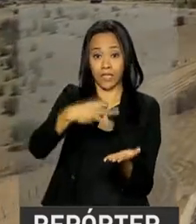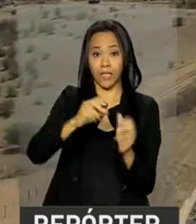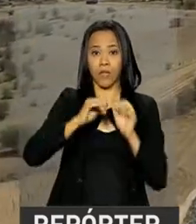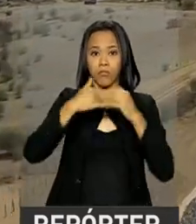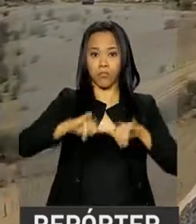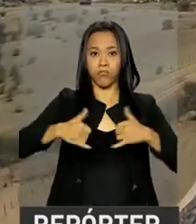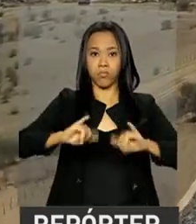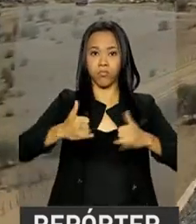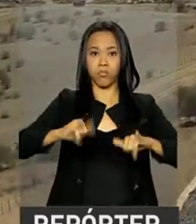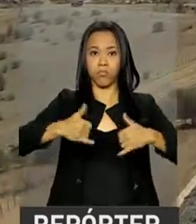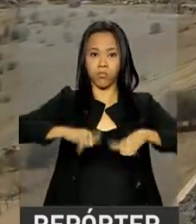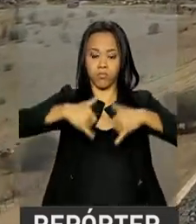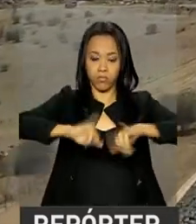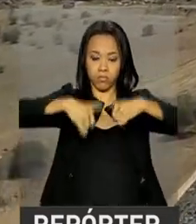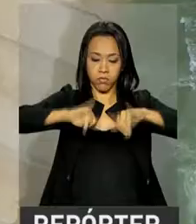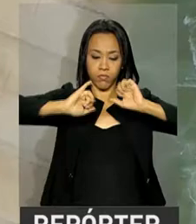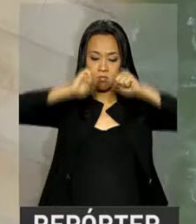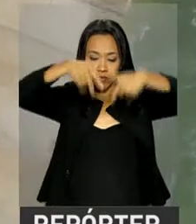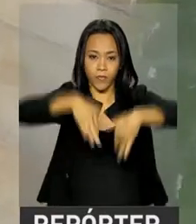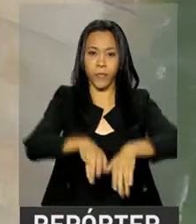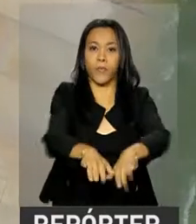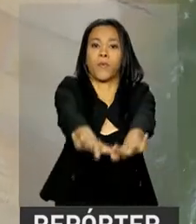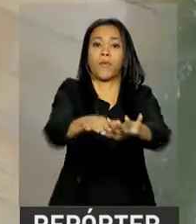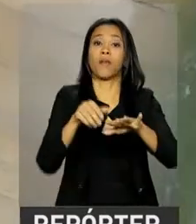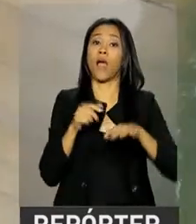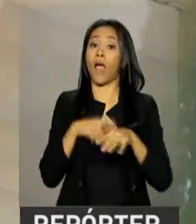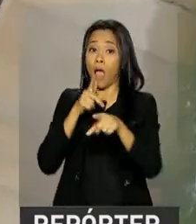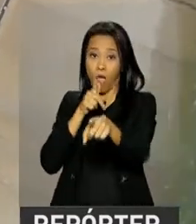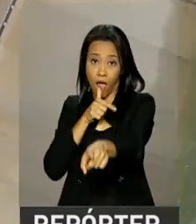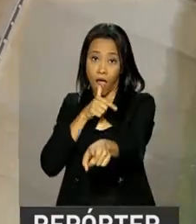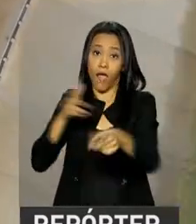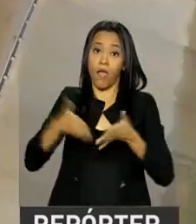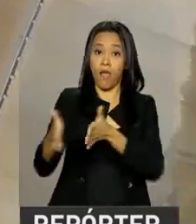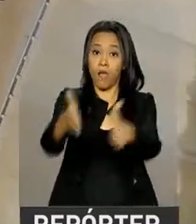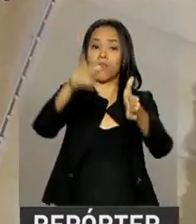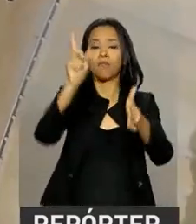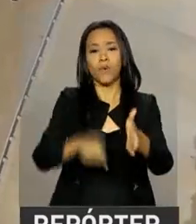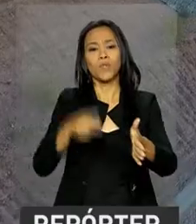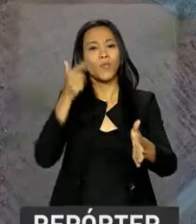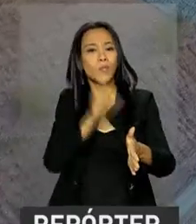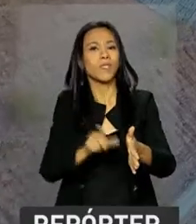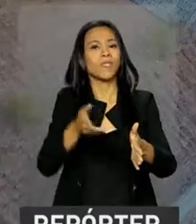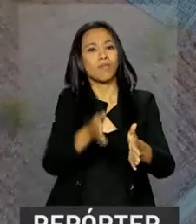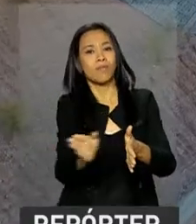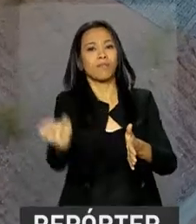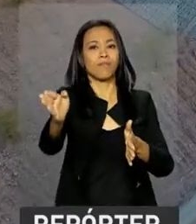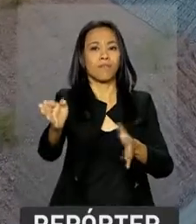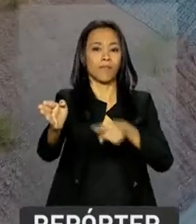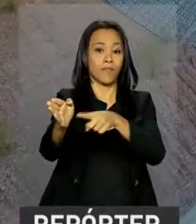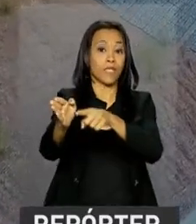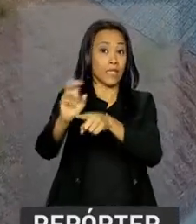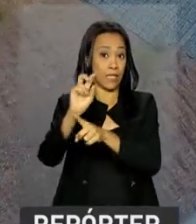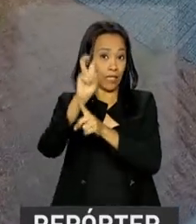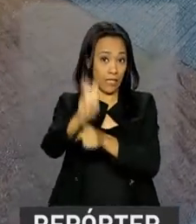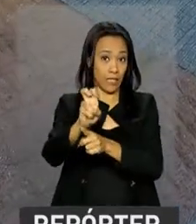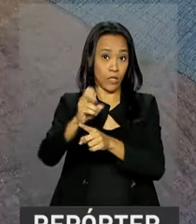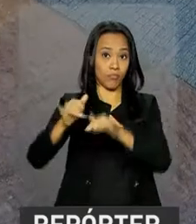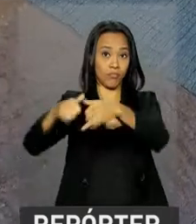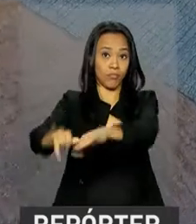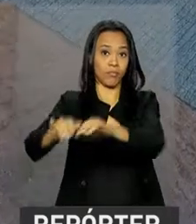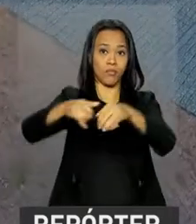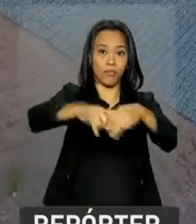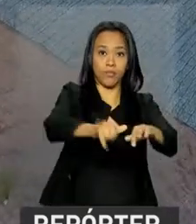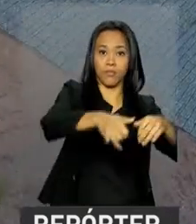bombeamento no município de Floresta, em Pernambuco, a água do São Francisco pôde seguir pelos canais. Passou por outras 5 estações e